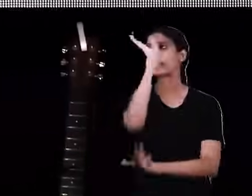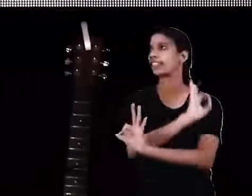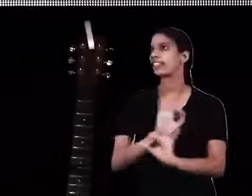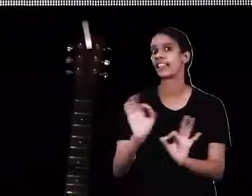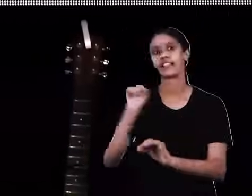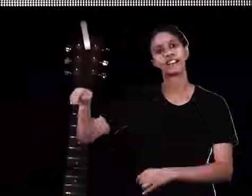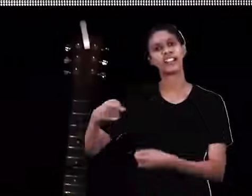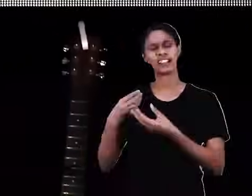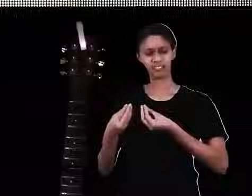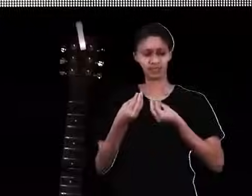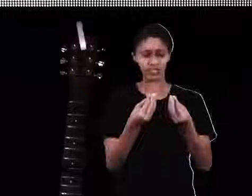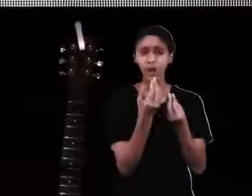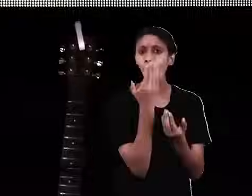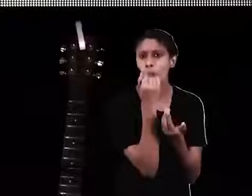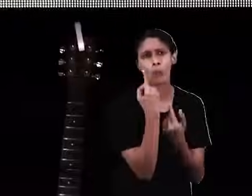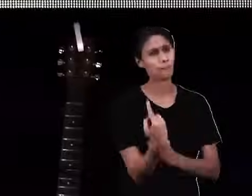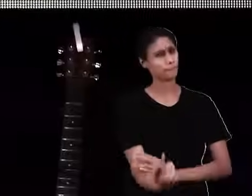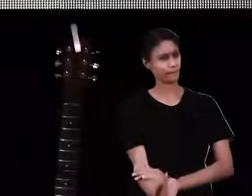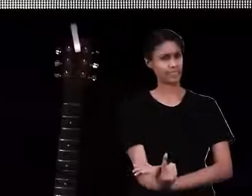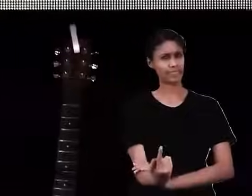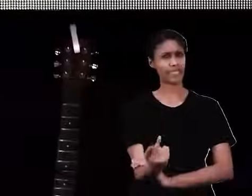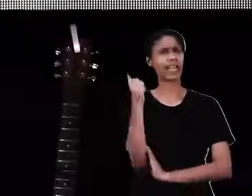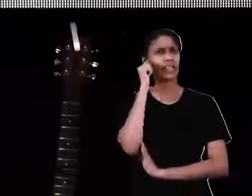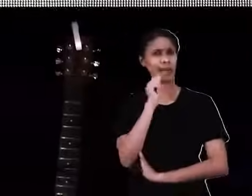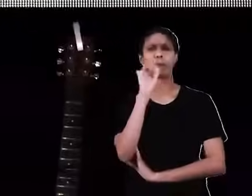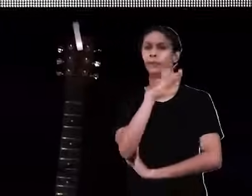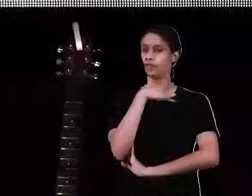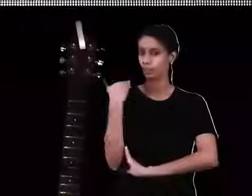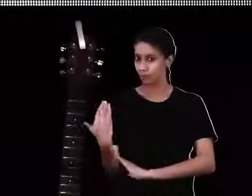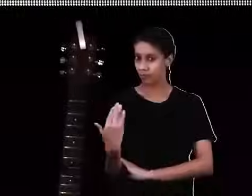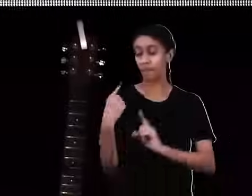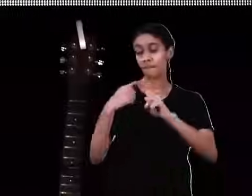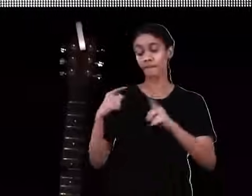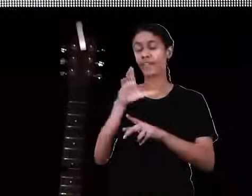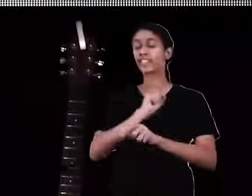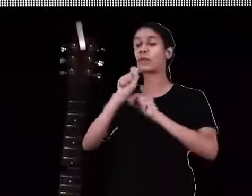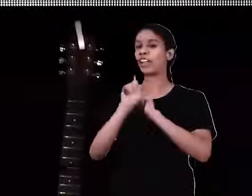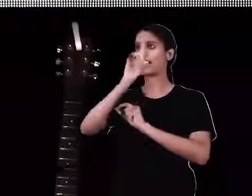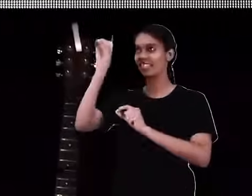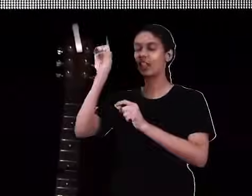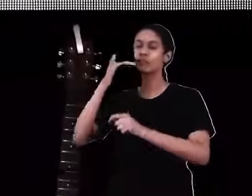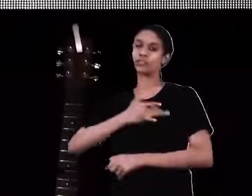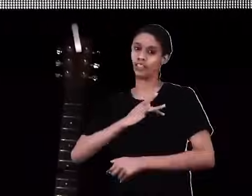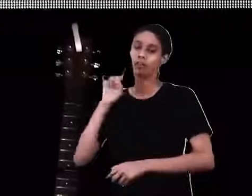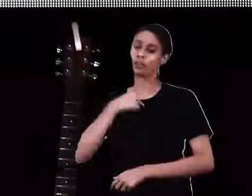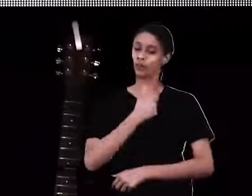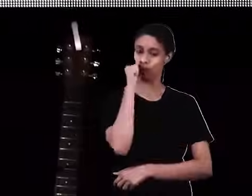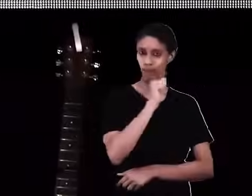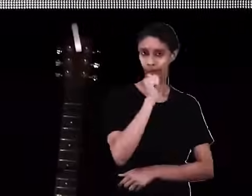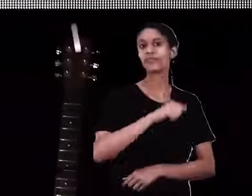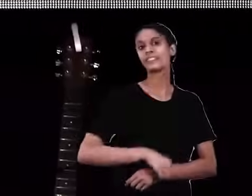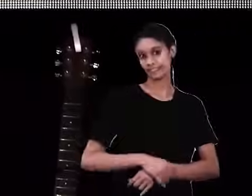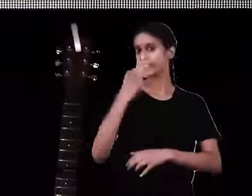camarada negar um prato de comida e a coitada morrer. Mas eu amo que Deus tem pena das mulheres. É sério,